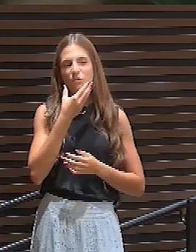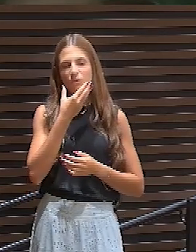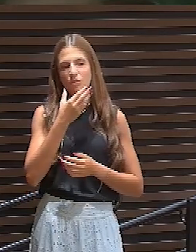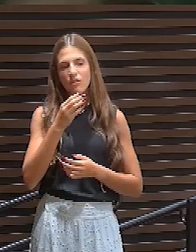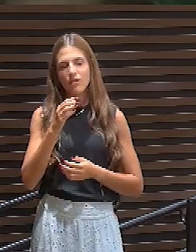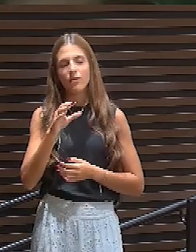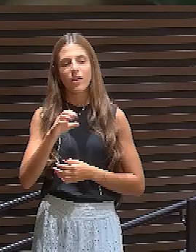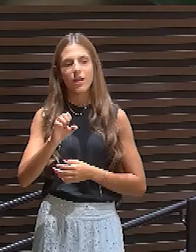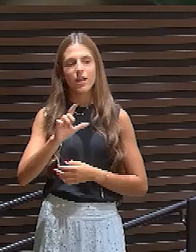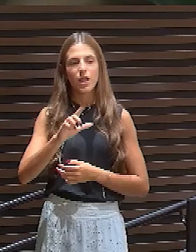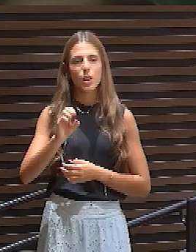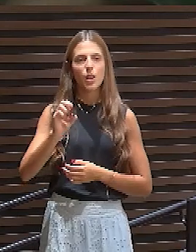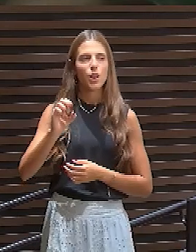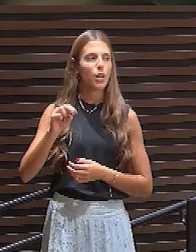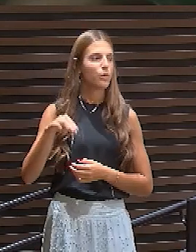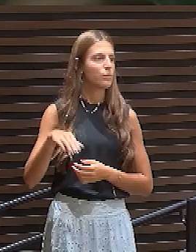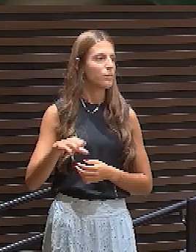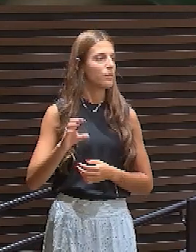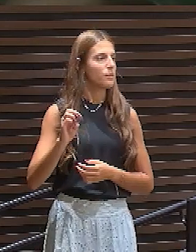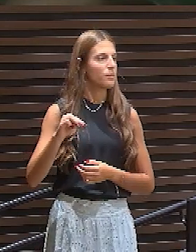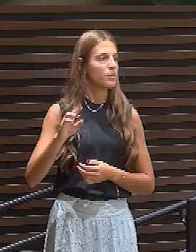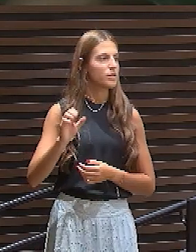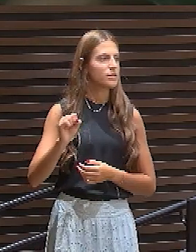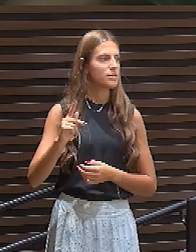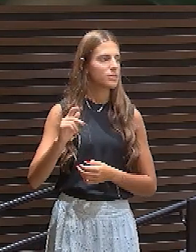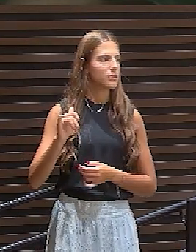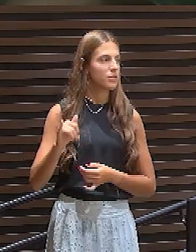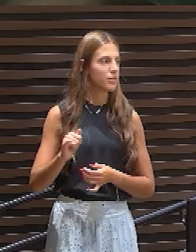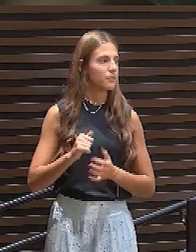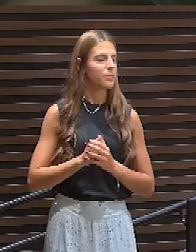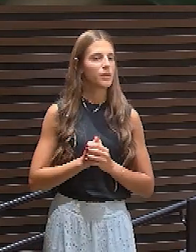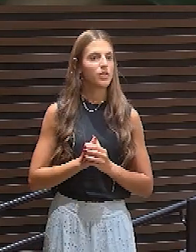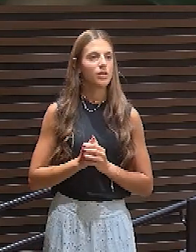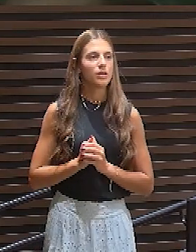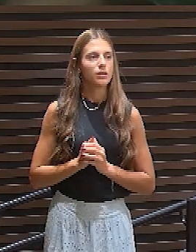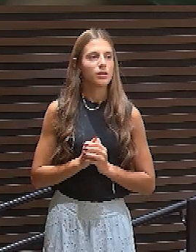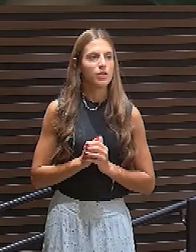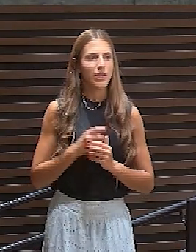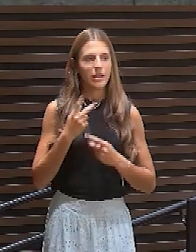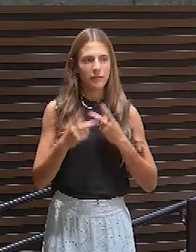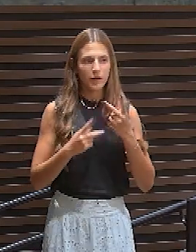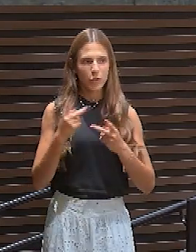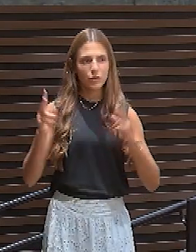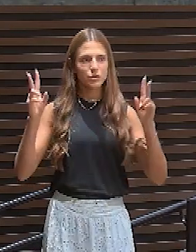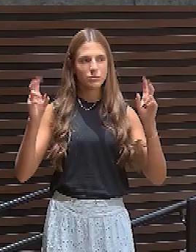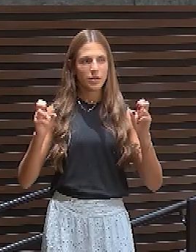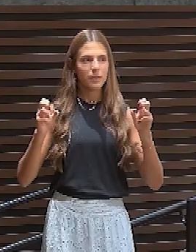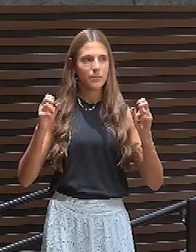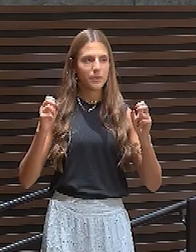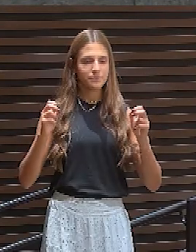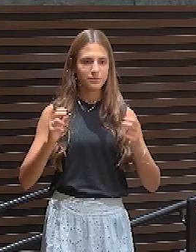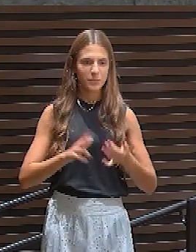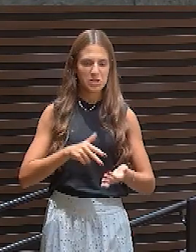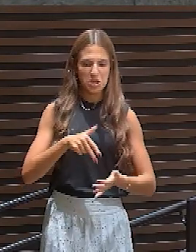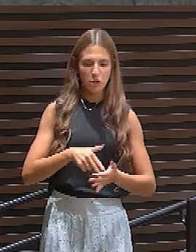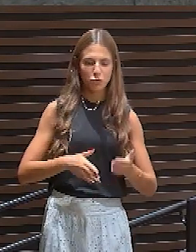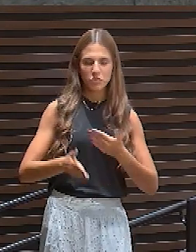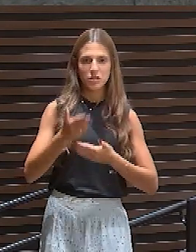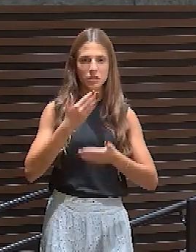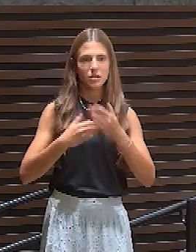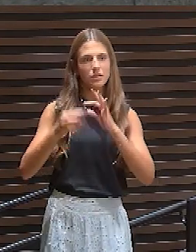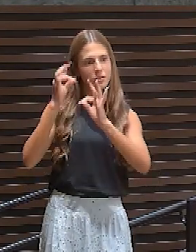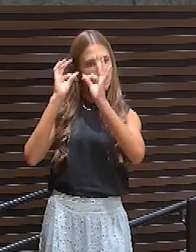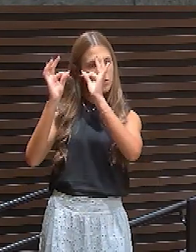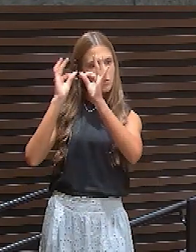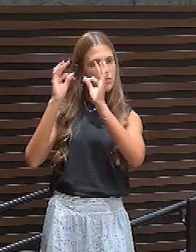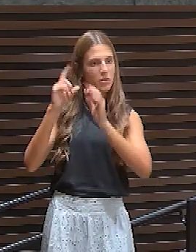Ele outro dia falou uma coisa, ressuscitando a tecnologia que nós perdemos. Ele diz,